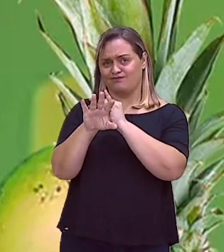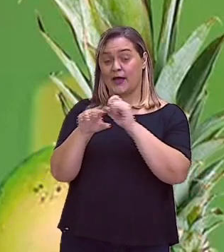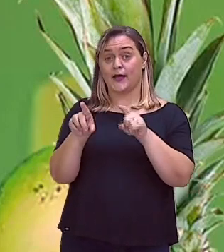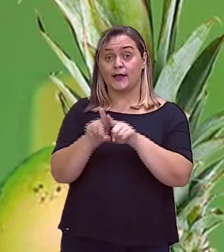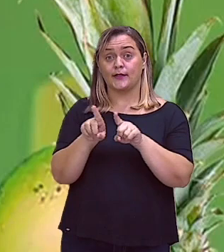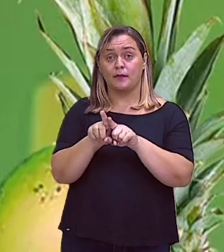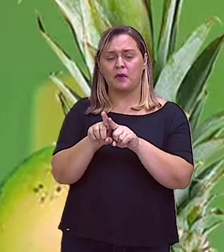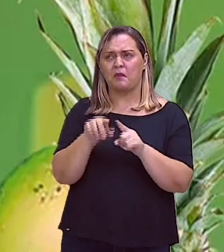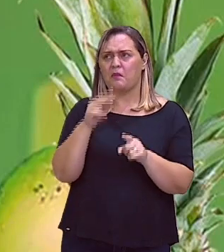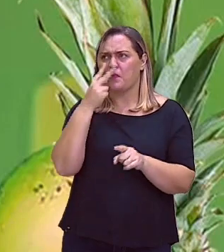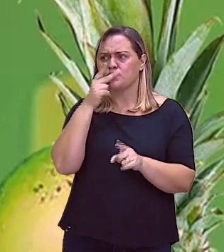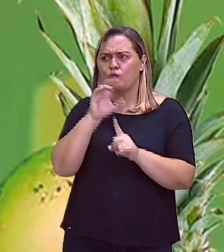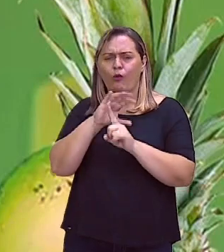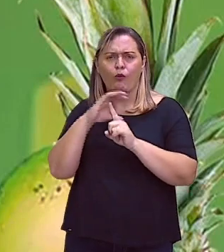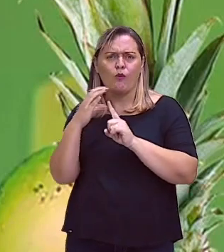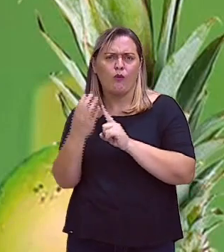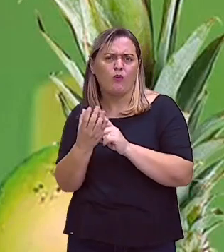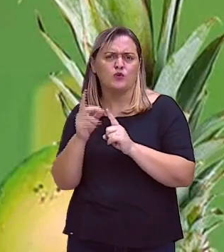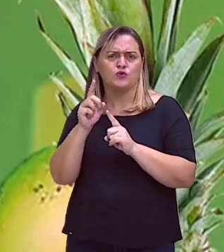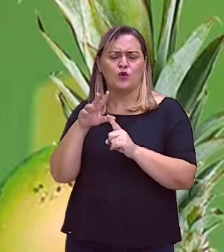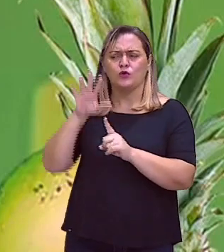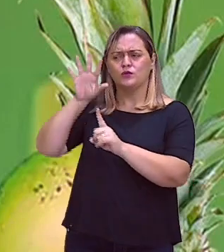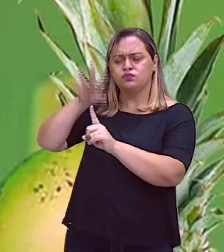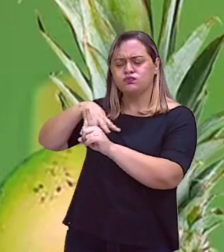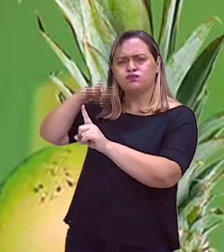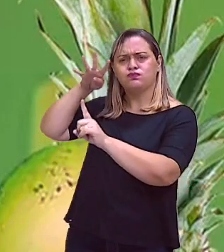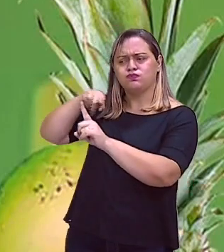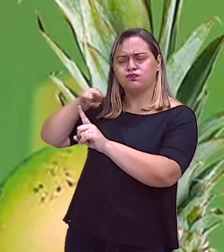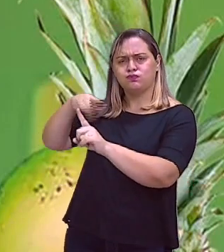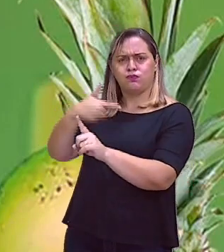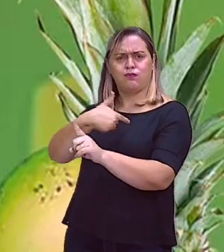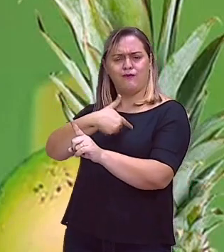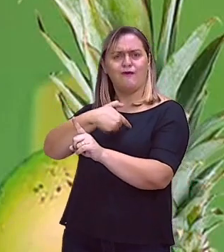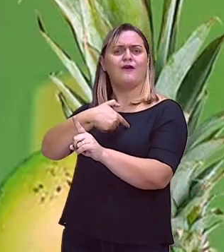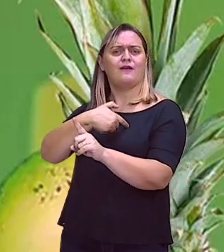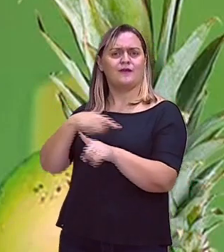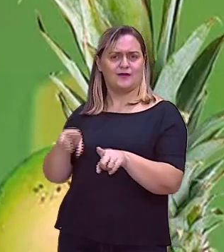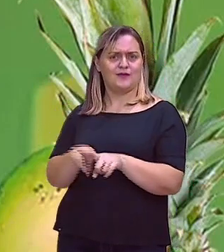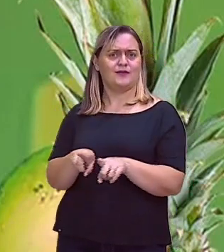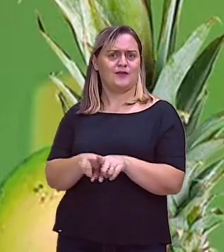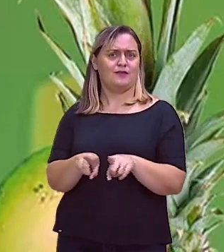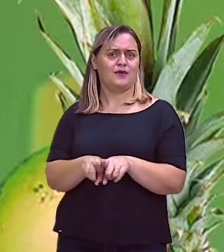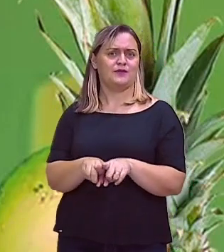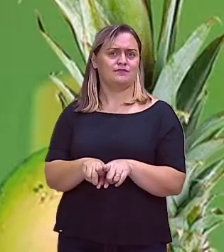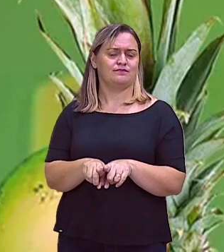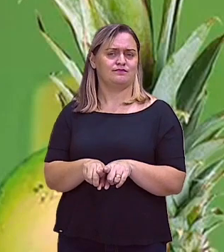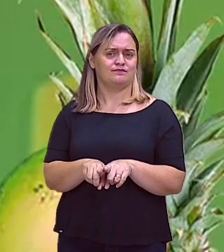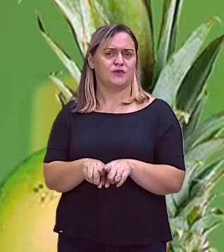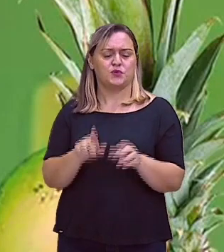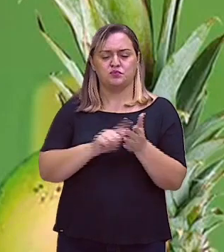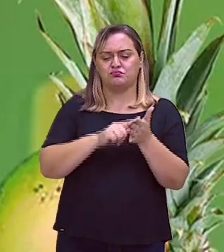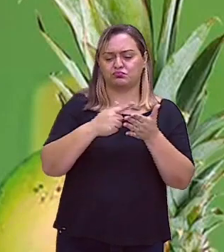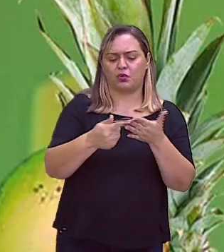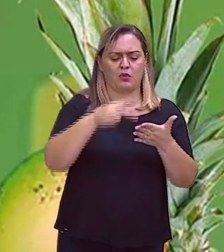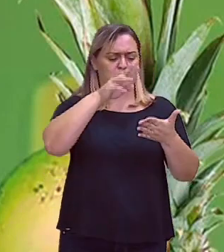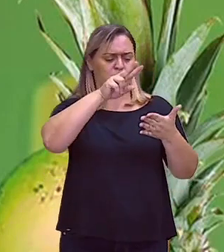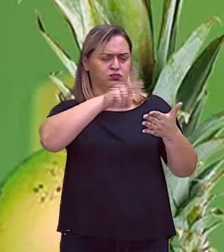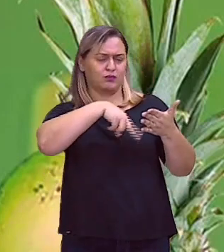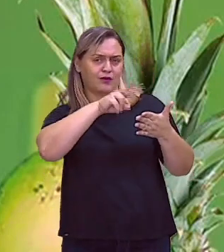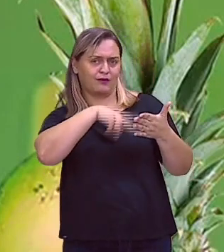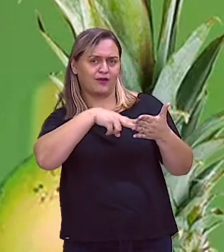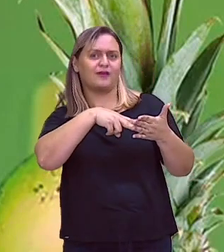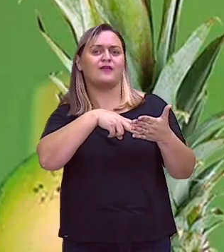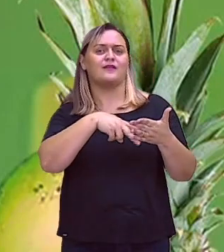de Vargas por meio de em revistas e jornais e também pelo rato Como eu disse Por